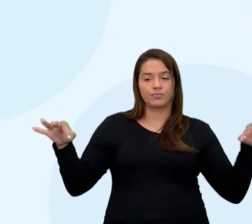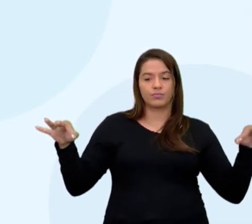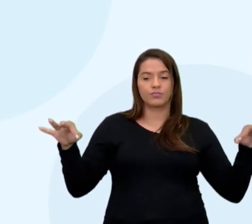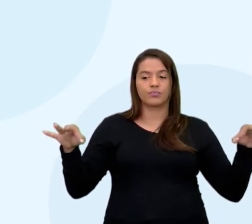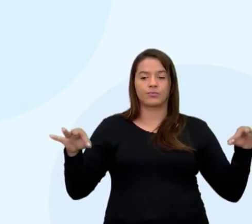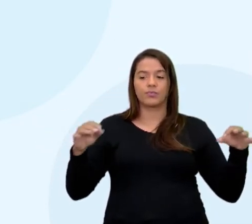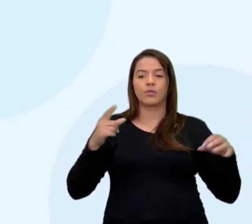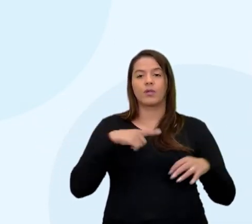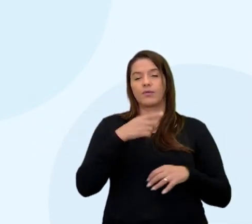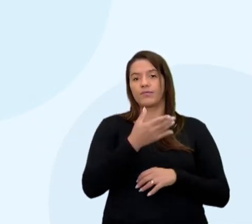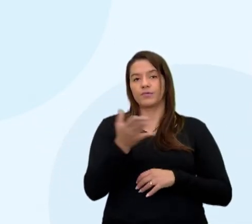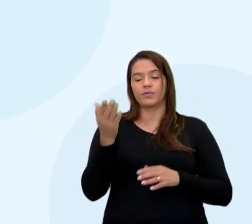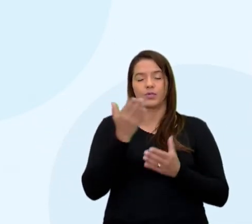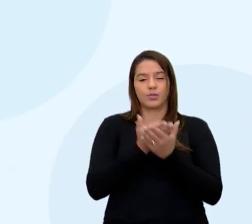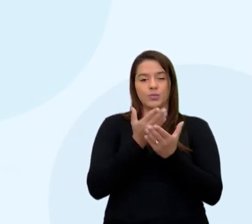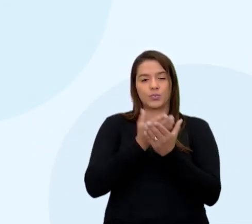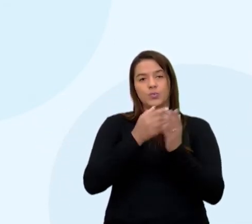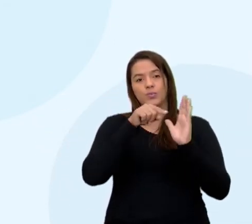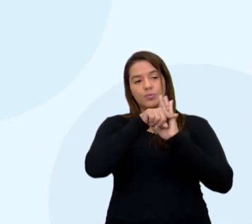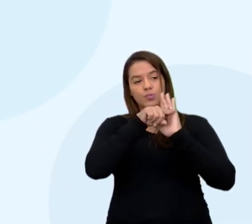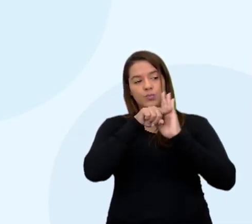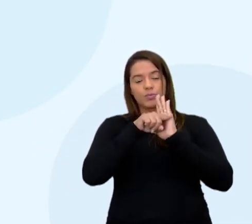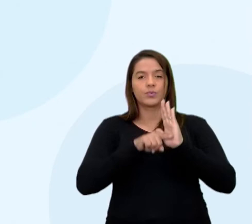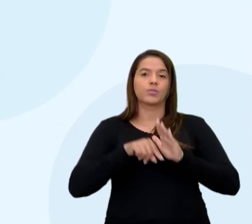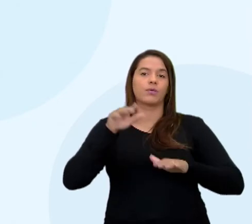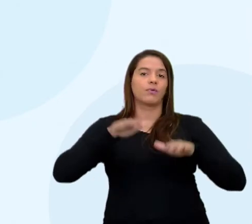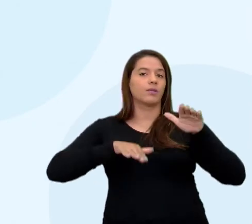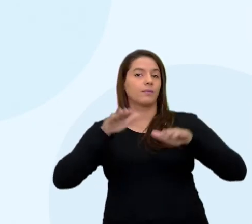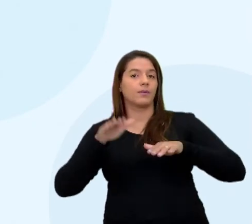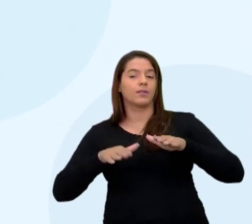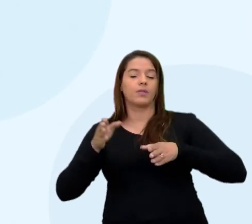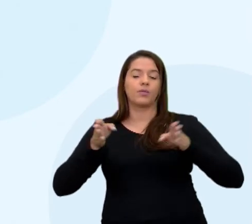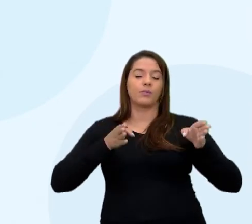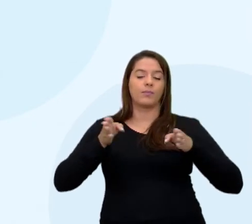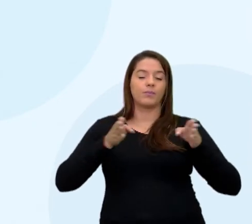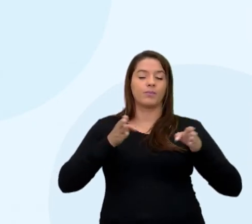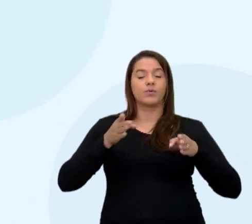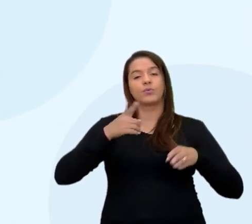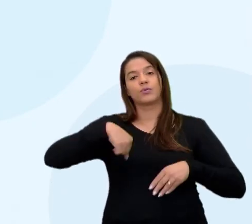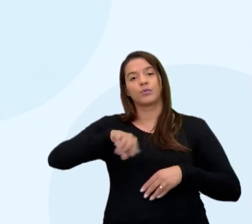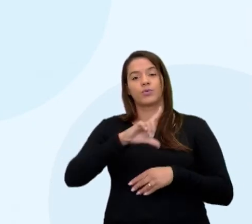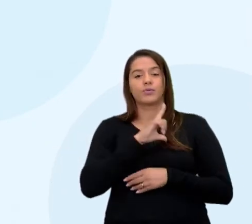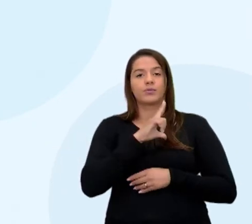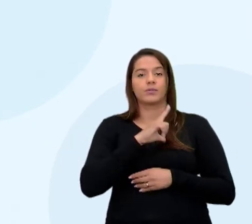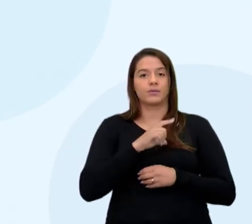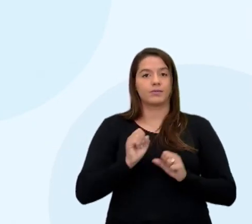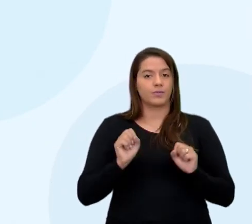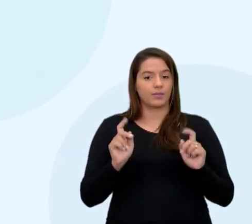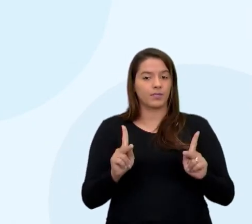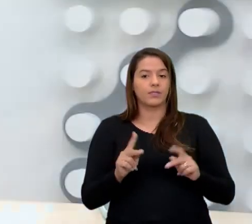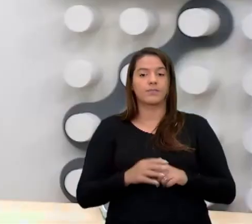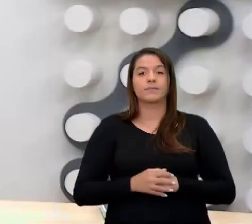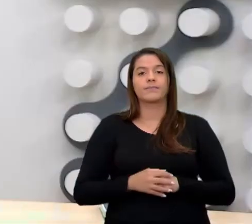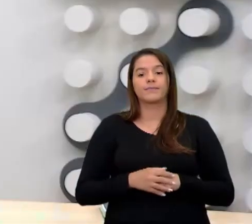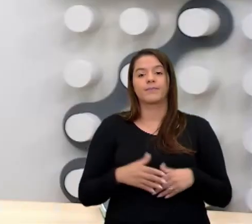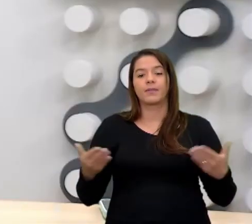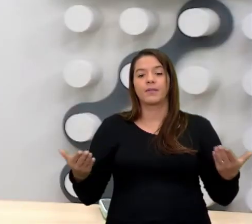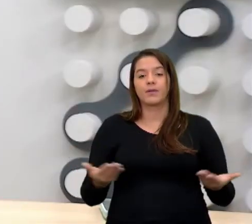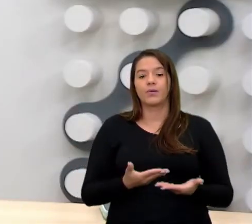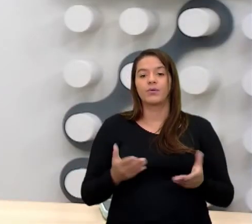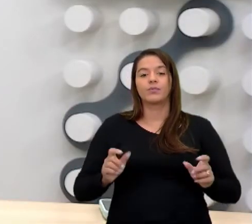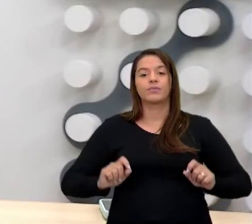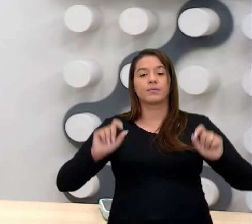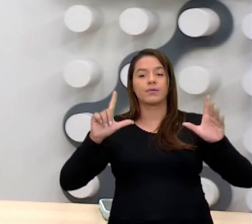os pesquisadores pesquisam e vai dependendo muito do tempo que nós temos aí. Certo, galerinha? É isso aí que a gente tinha